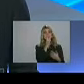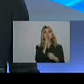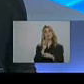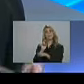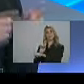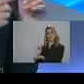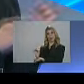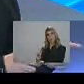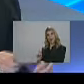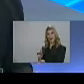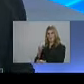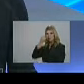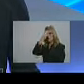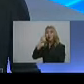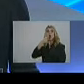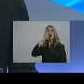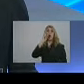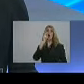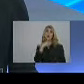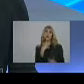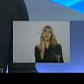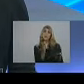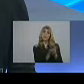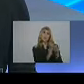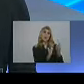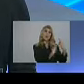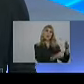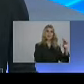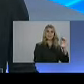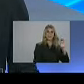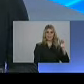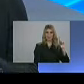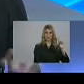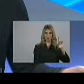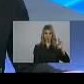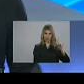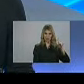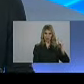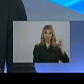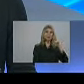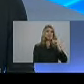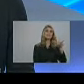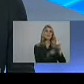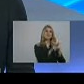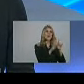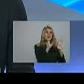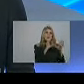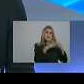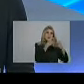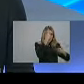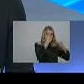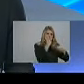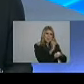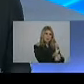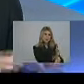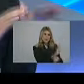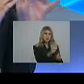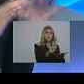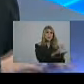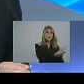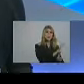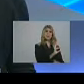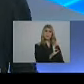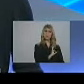Municipal. Eu entrei ontem com um processo contra o prefeito Eduardo Paes para ele exonerar toda a cúpula da Guarda Municipal, que é de